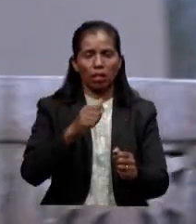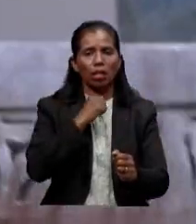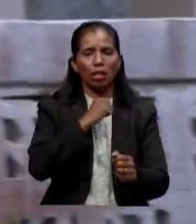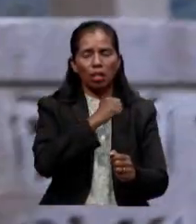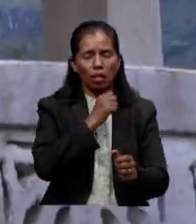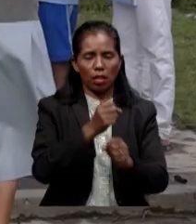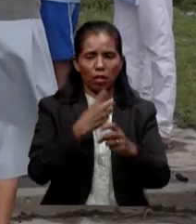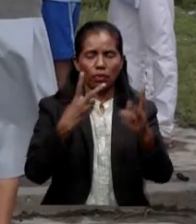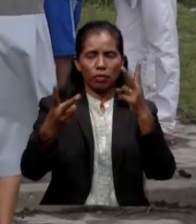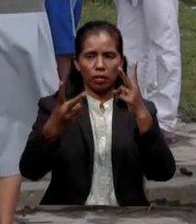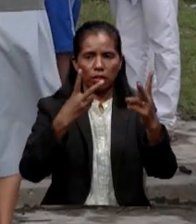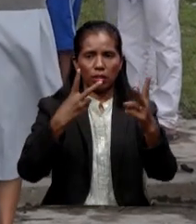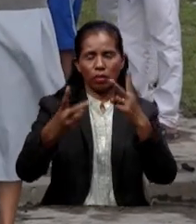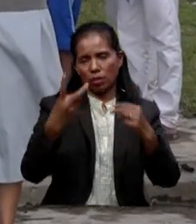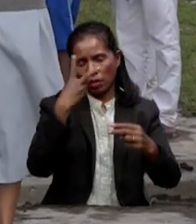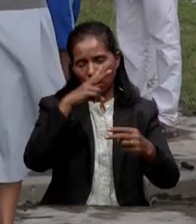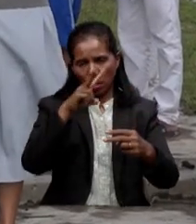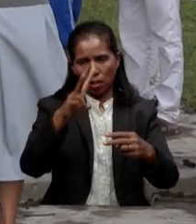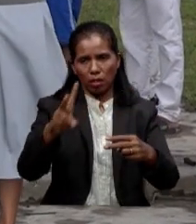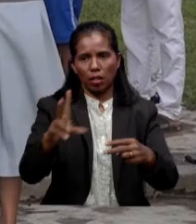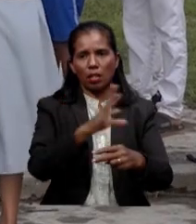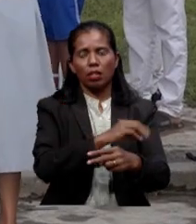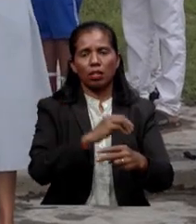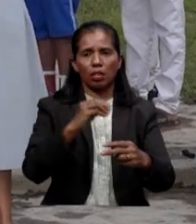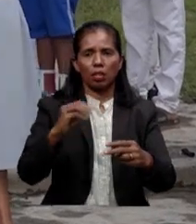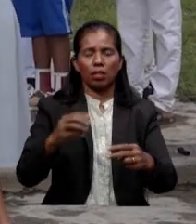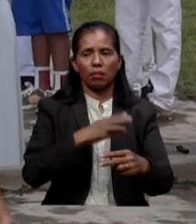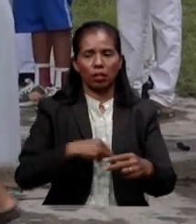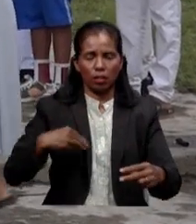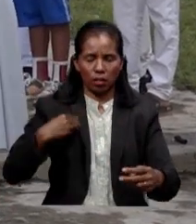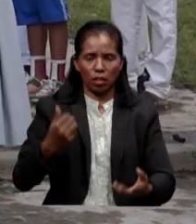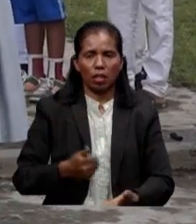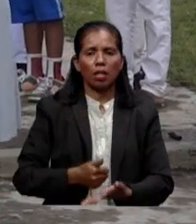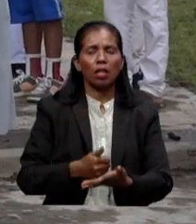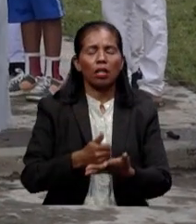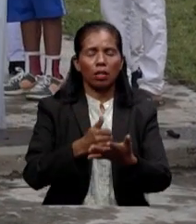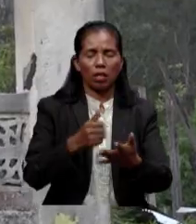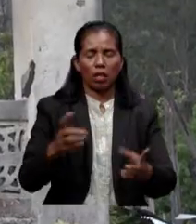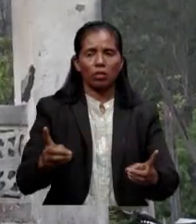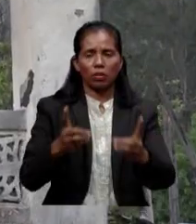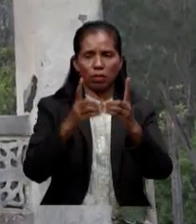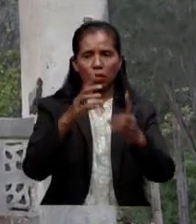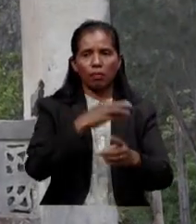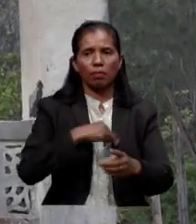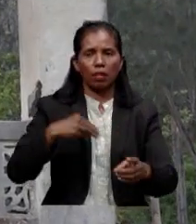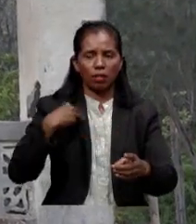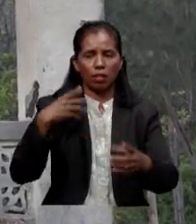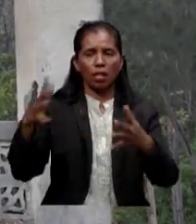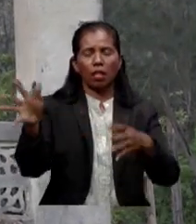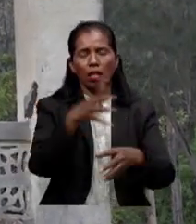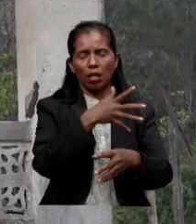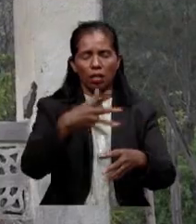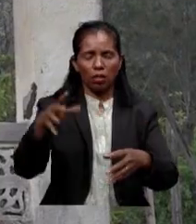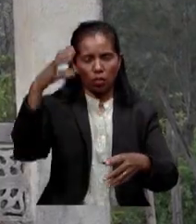halau visita urgente hodi hare direita condição nebe madre Sira enfrenta. Madre Maria Fátima Pereira informa anin no udan bot